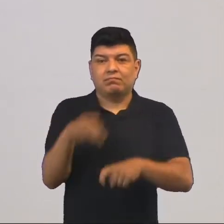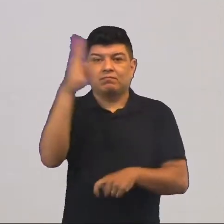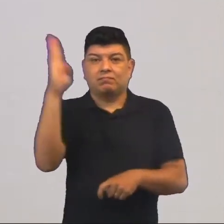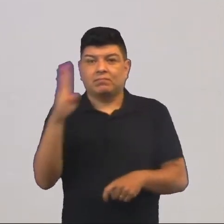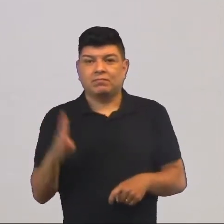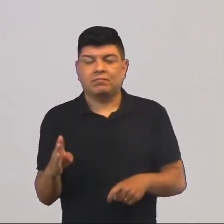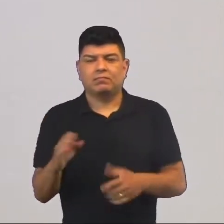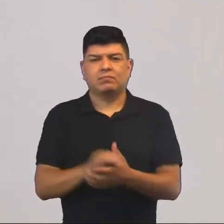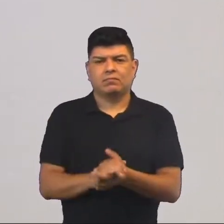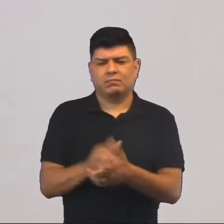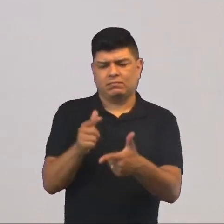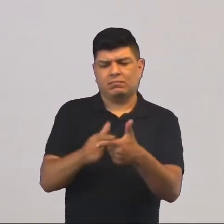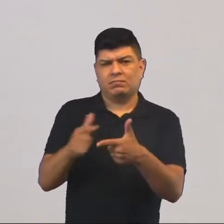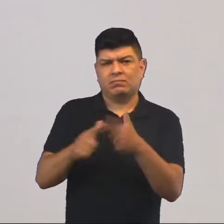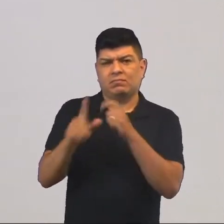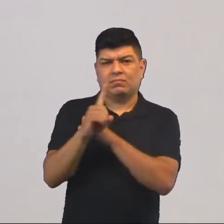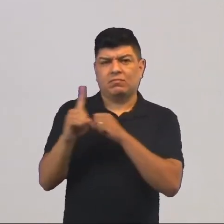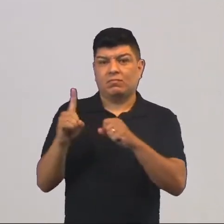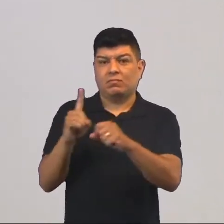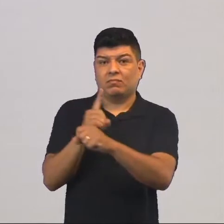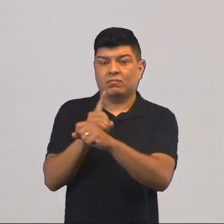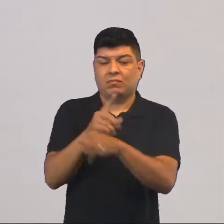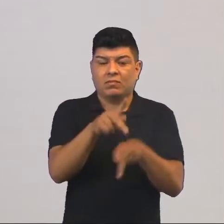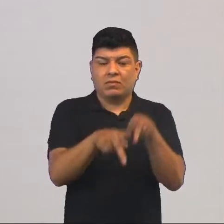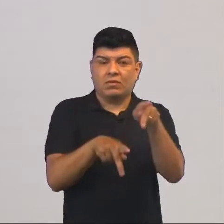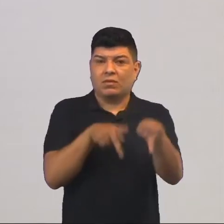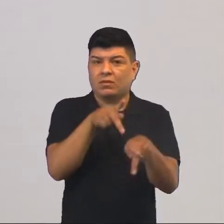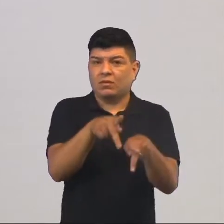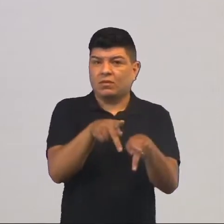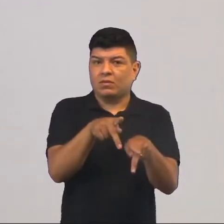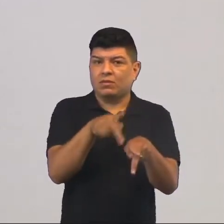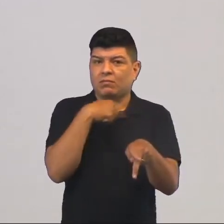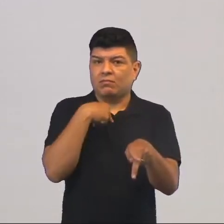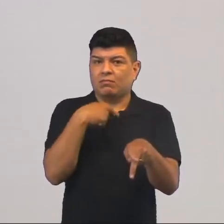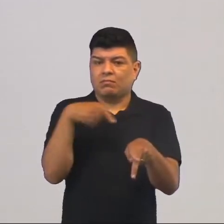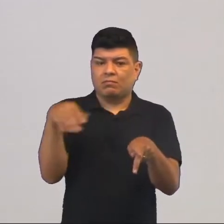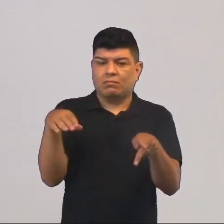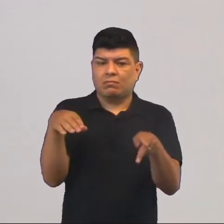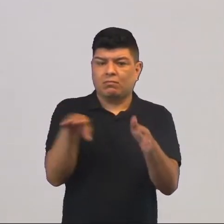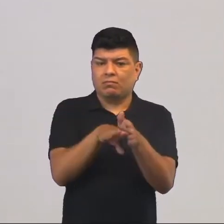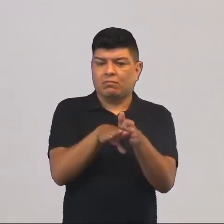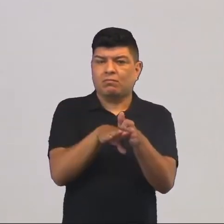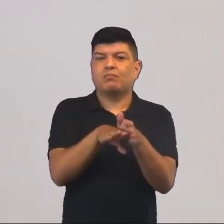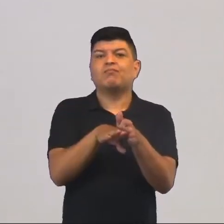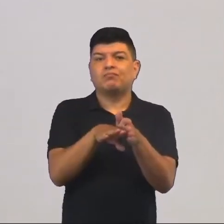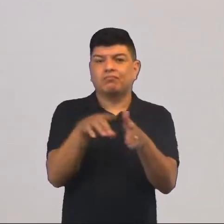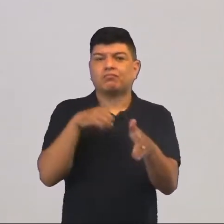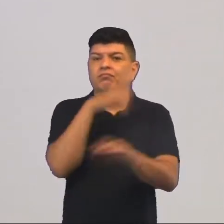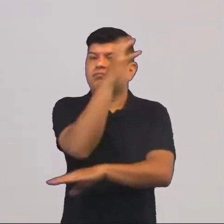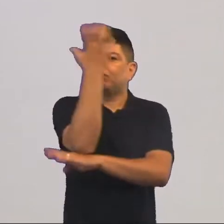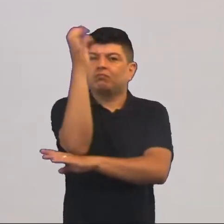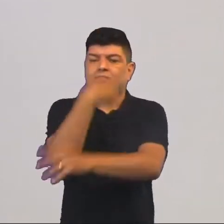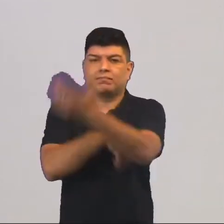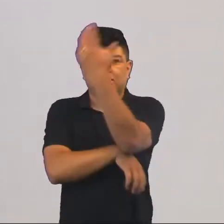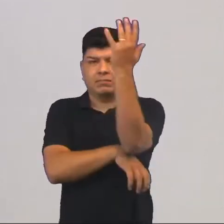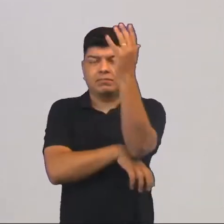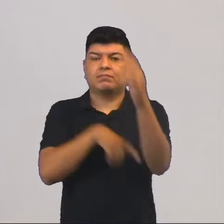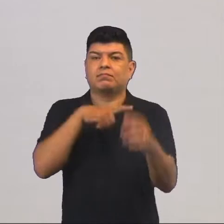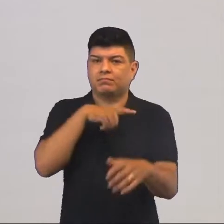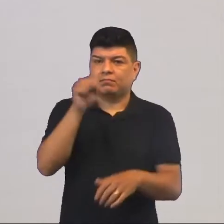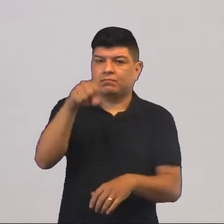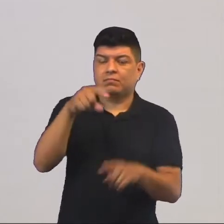rede estadual do estado do Acre, e é sempre um prazer estar aqui com vocês, contribuindo com este processo de ensino-aprendizagem,